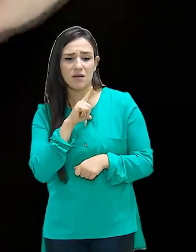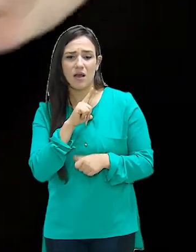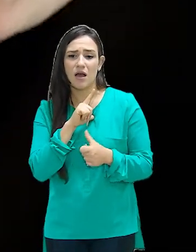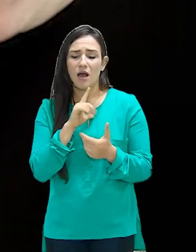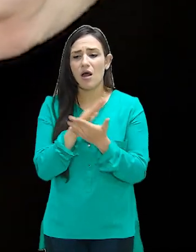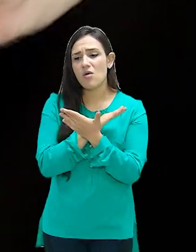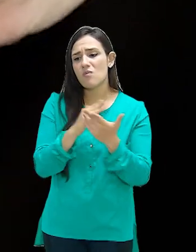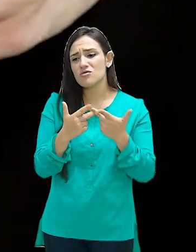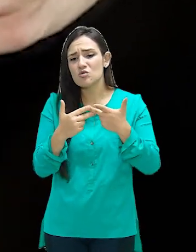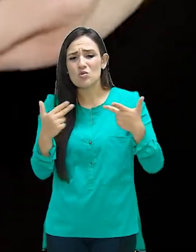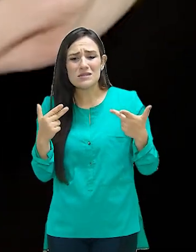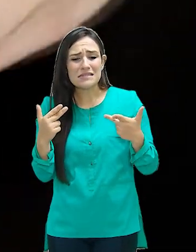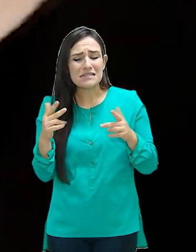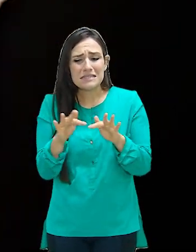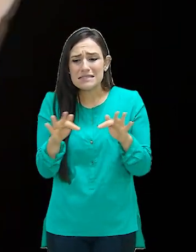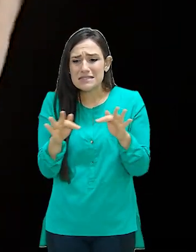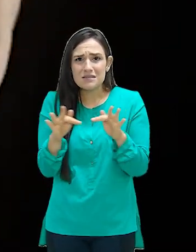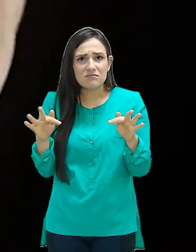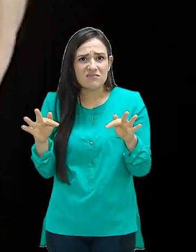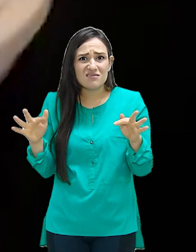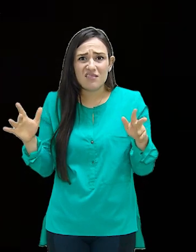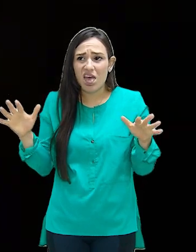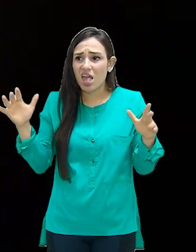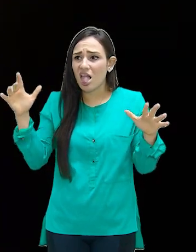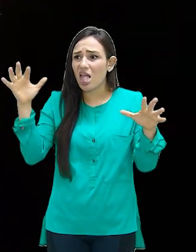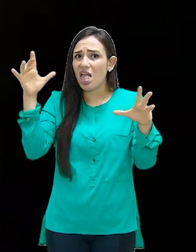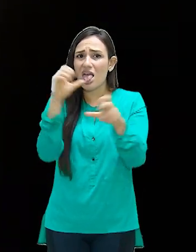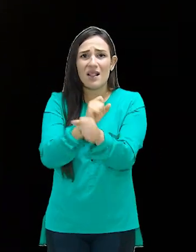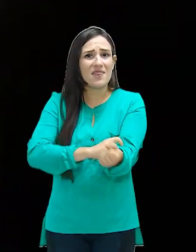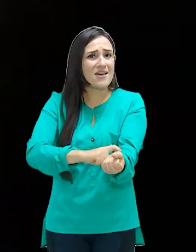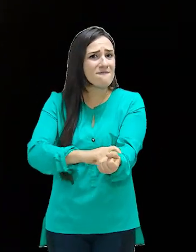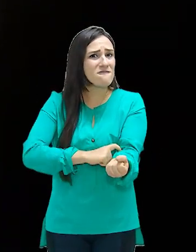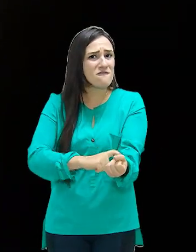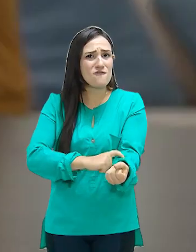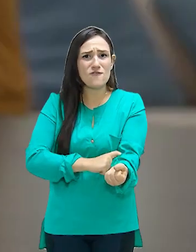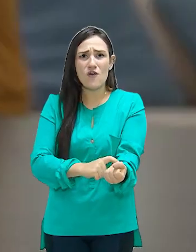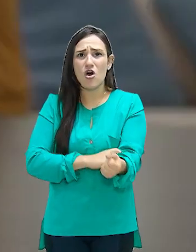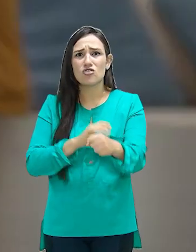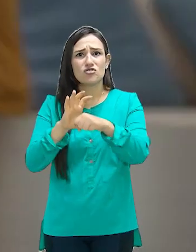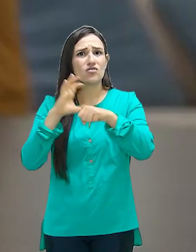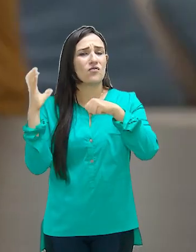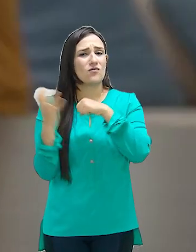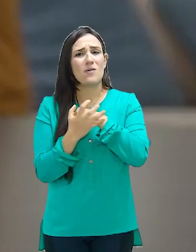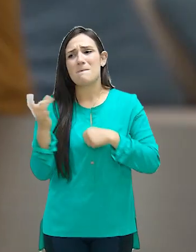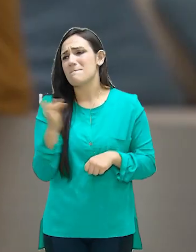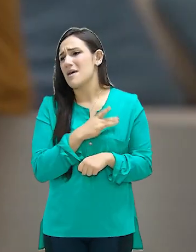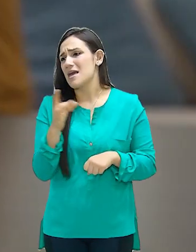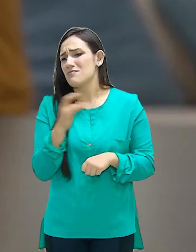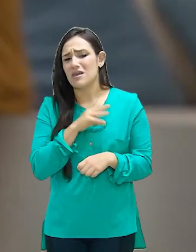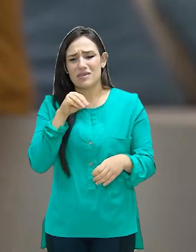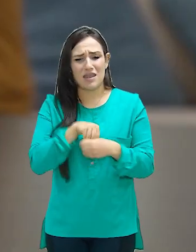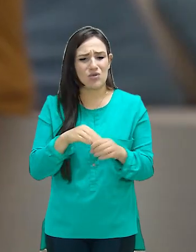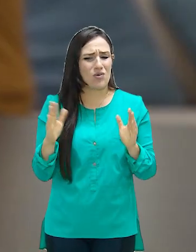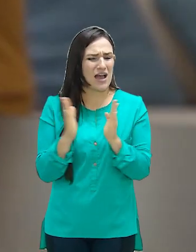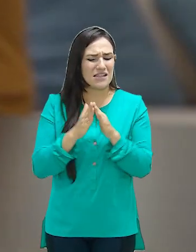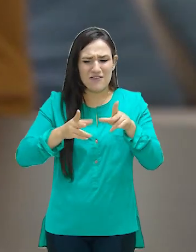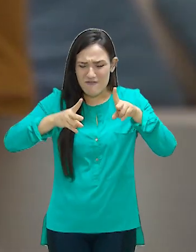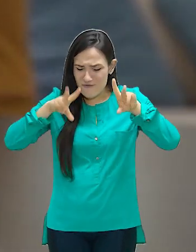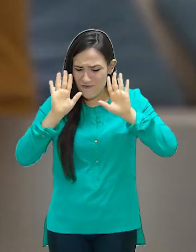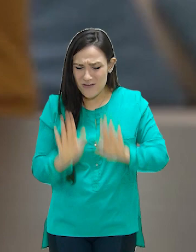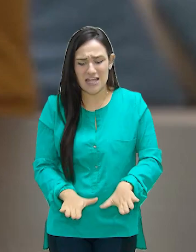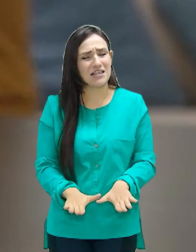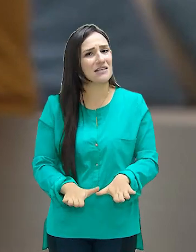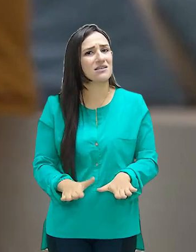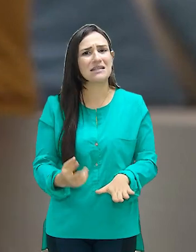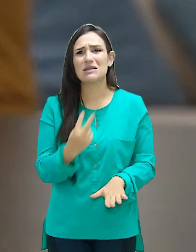casamento insustentável e foram somadas ao nervosismo causado por tantos meses de confinamento. Nenhum